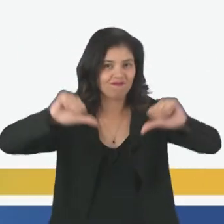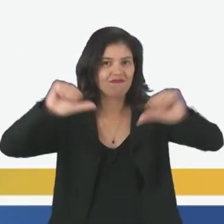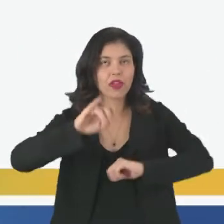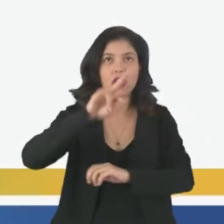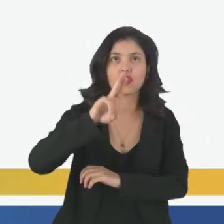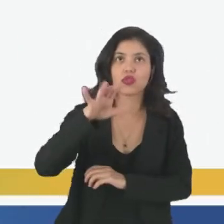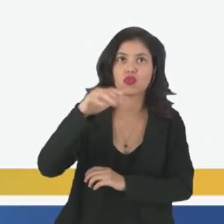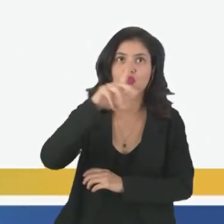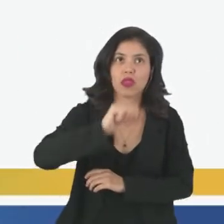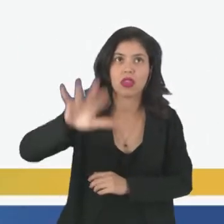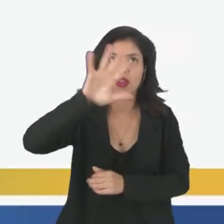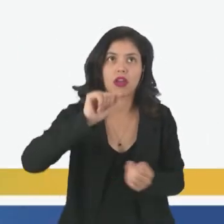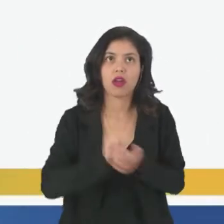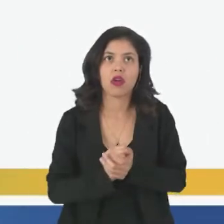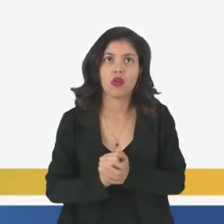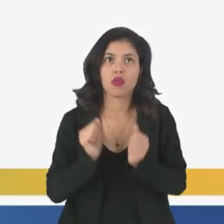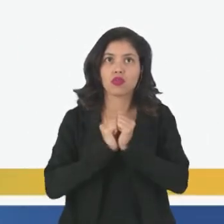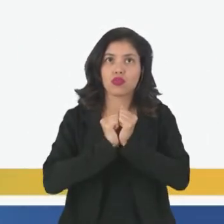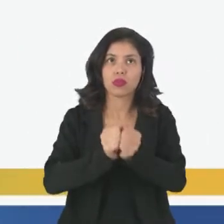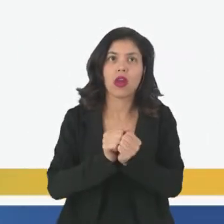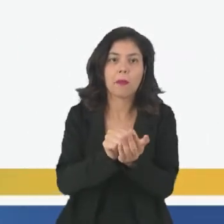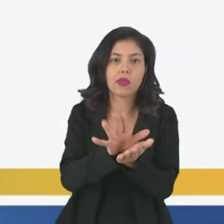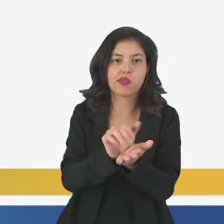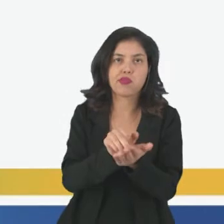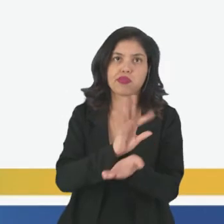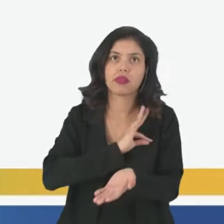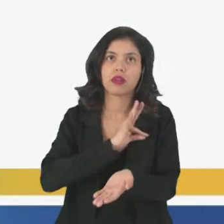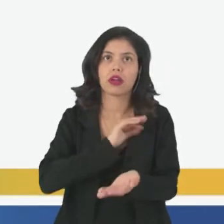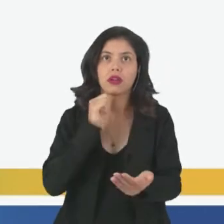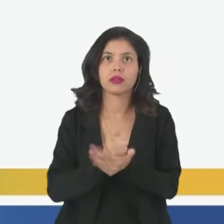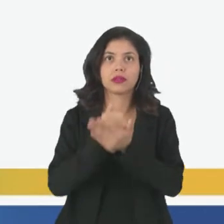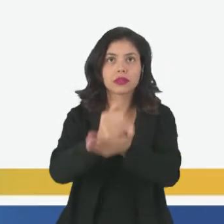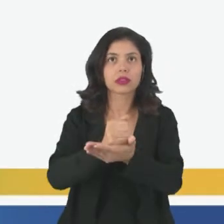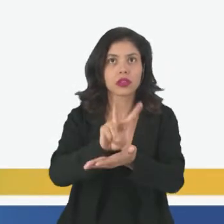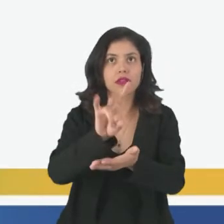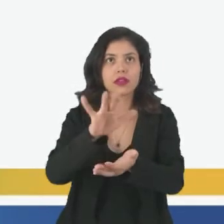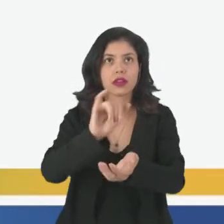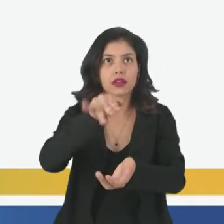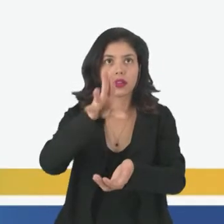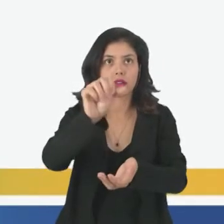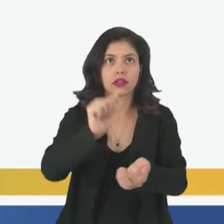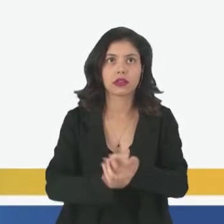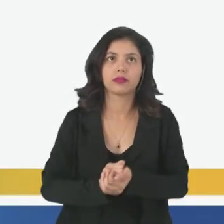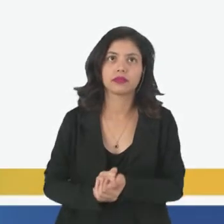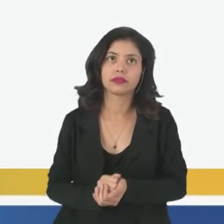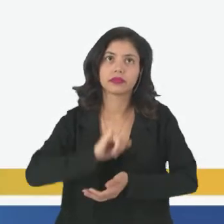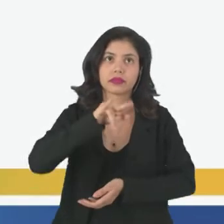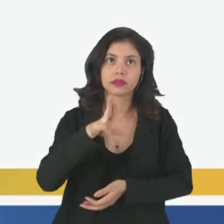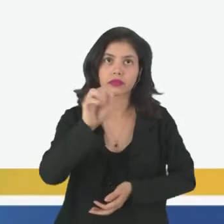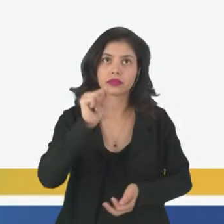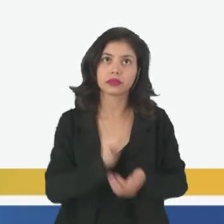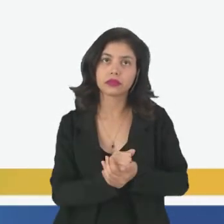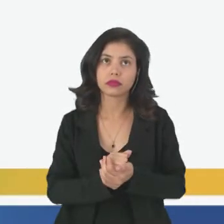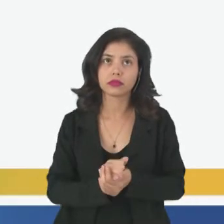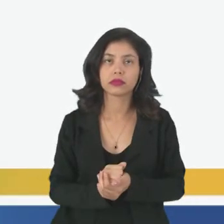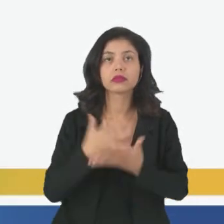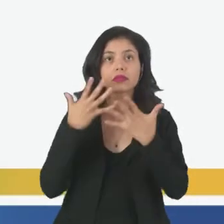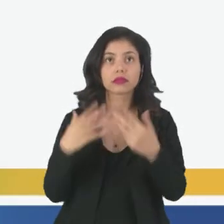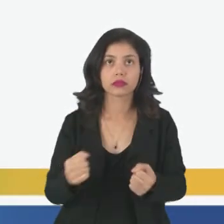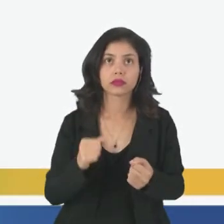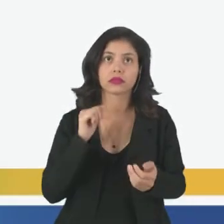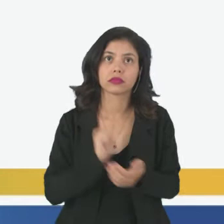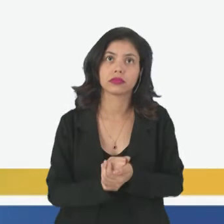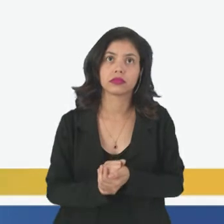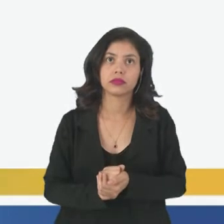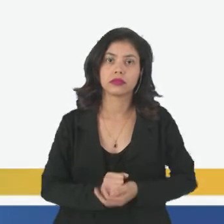os ministros militares se recusaram a dar posse ao vice-presidente João Goulart, o Jango, por considerá-lo